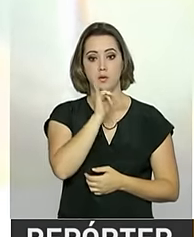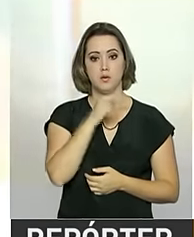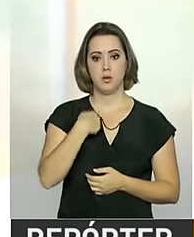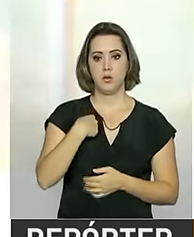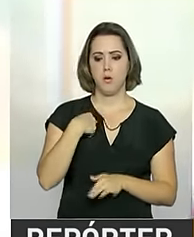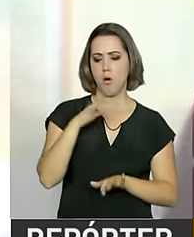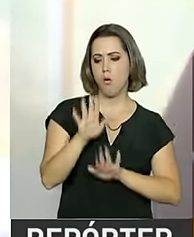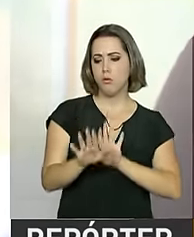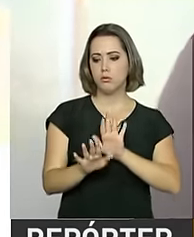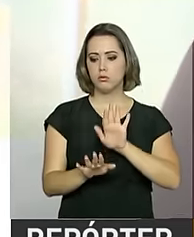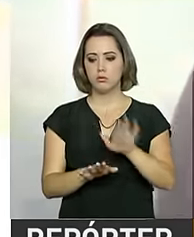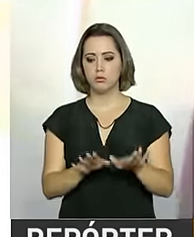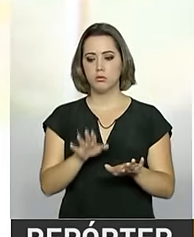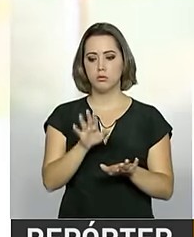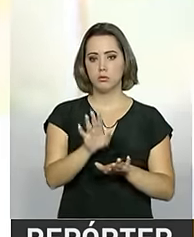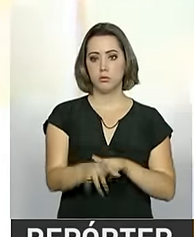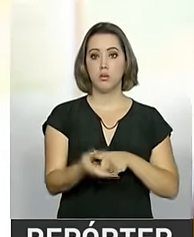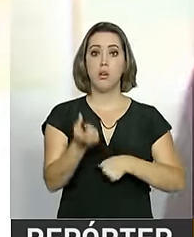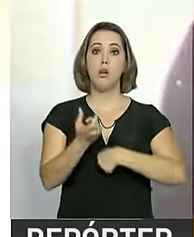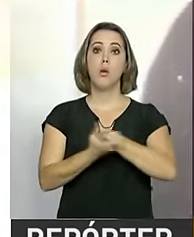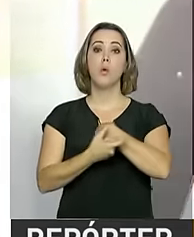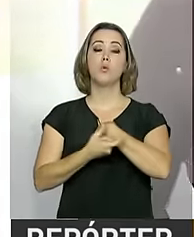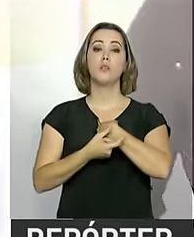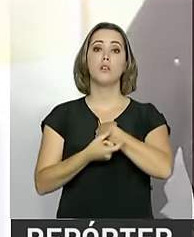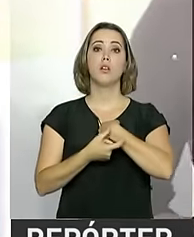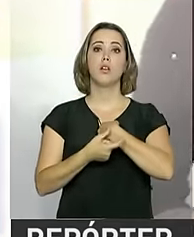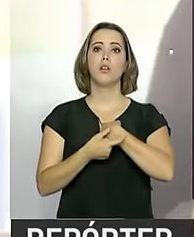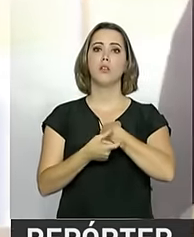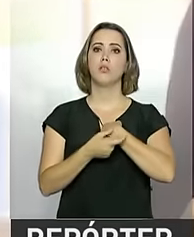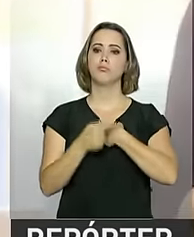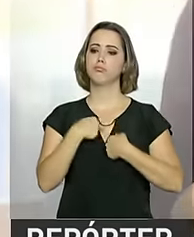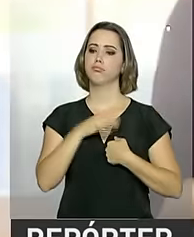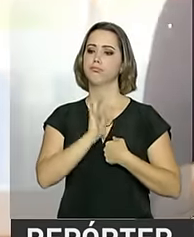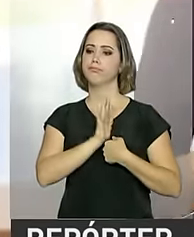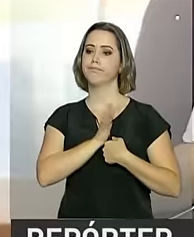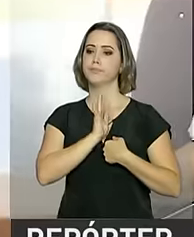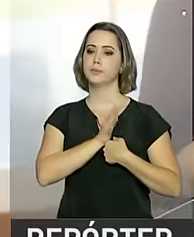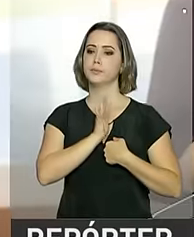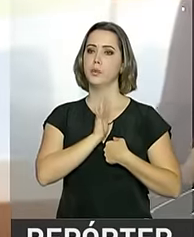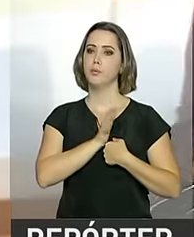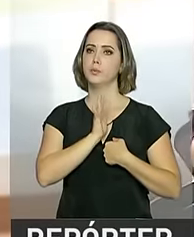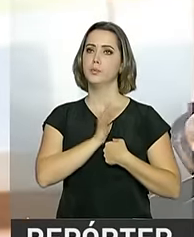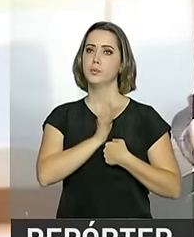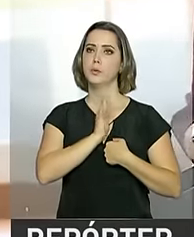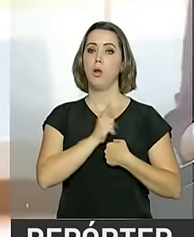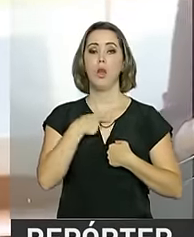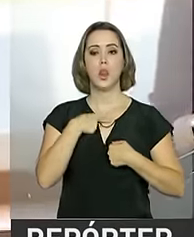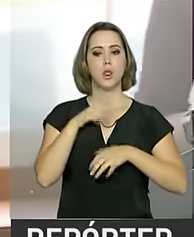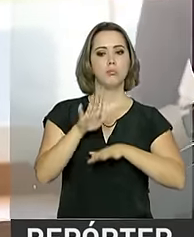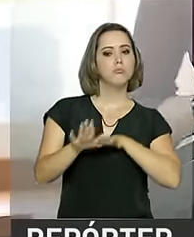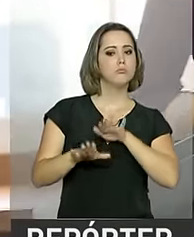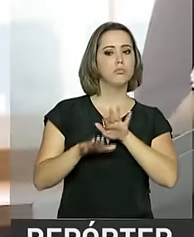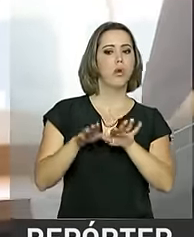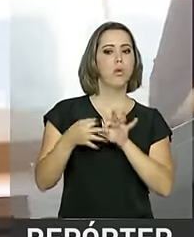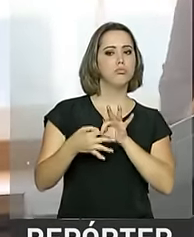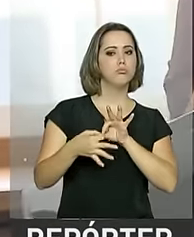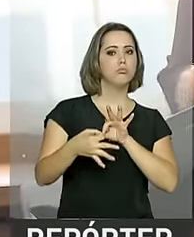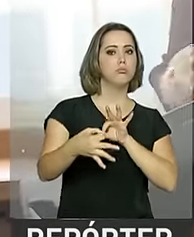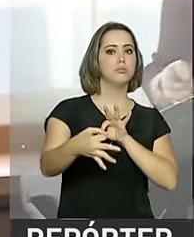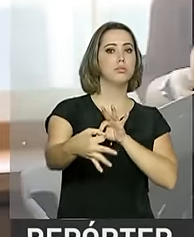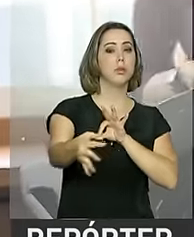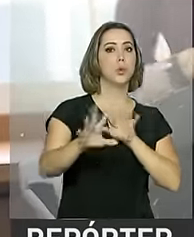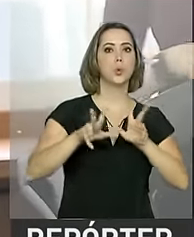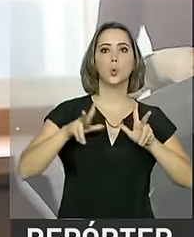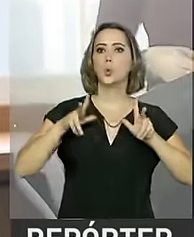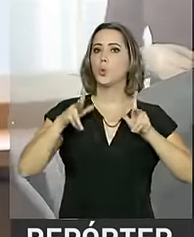caminho na esteira o relógio marca meus batimentos cardíacos a distância que eu percorro e até a quantidade de calorias que